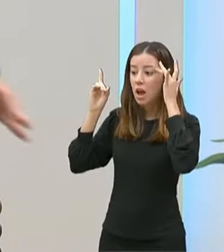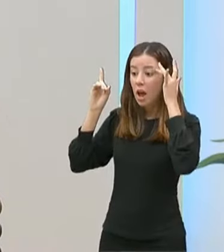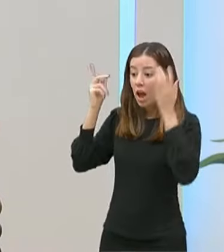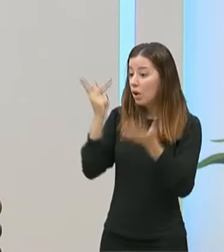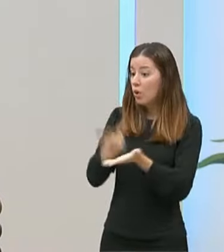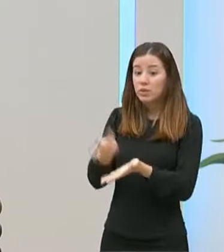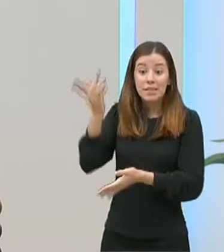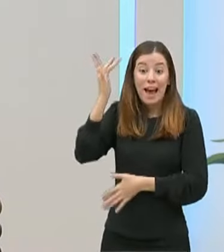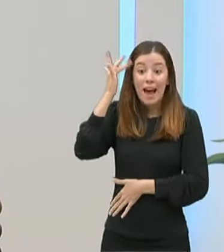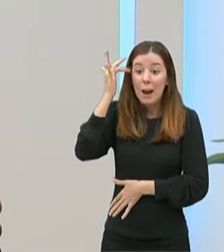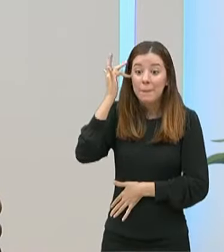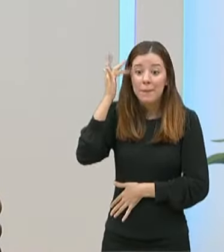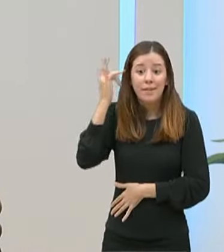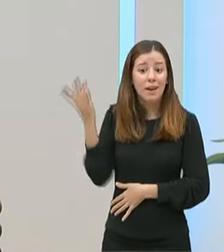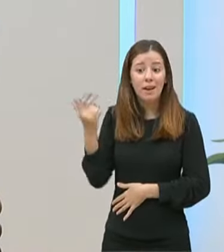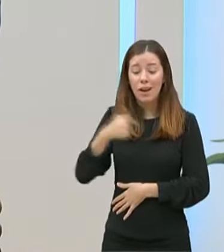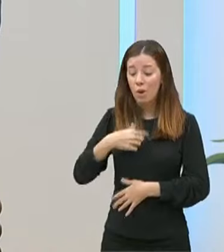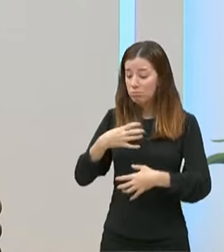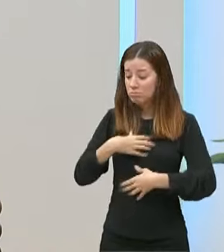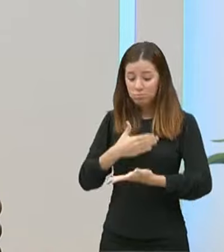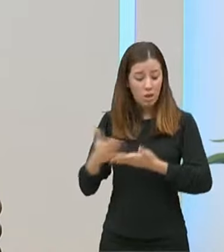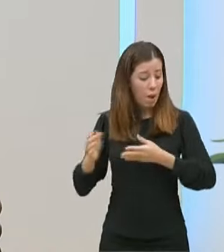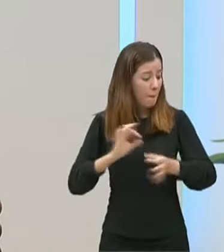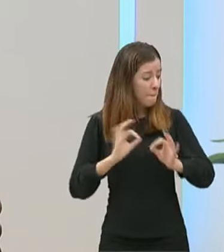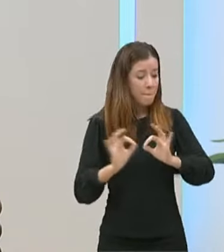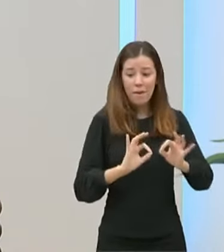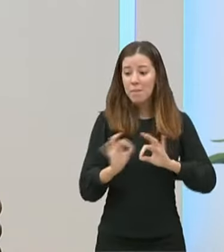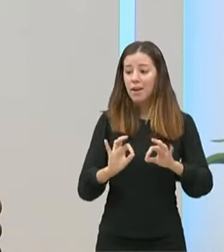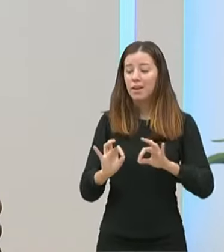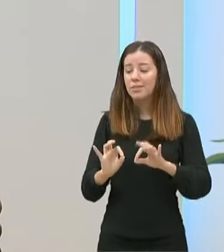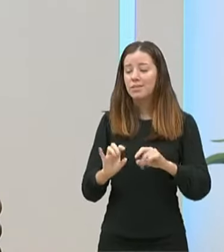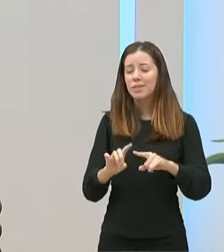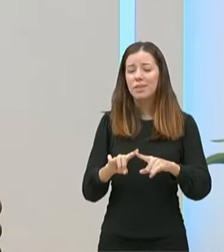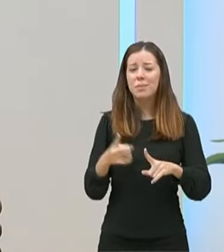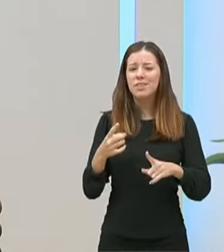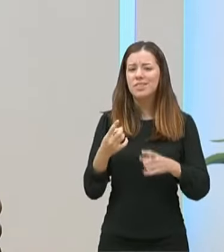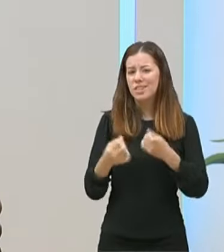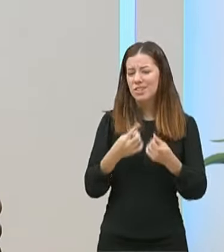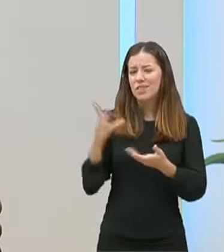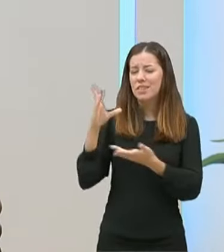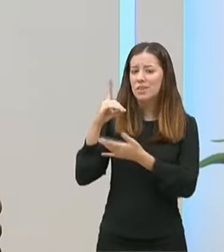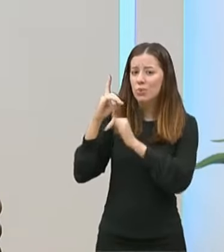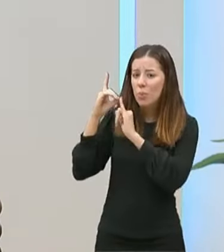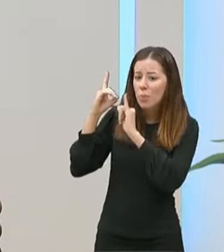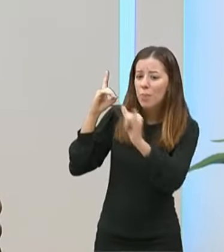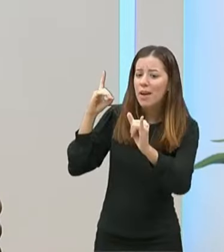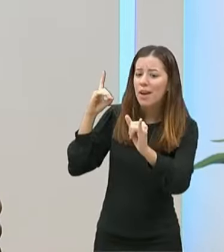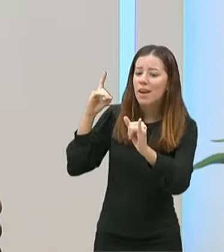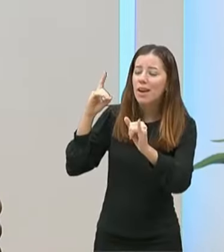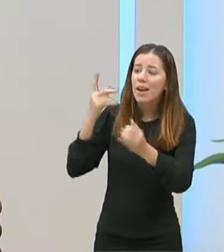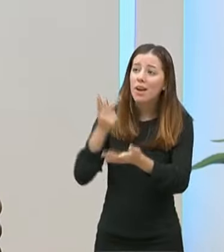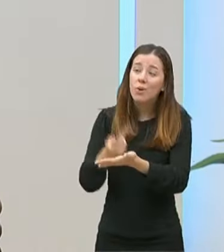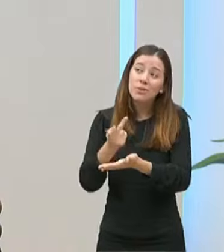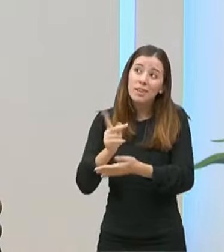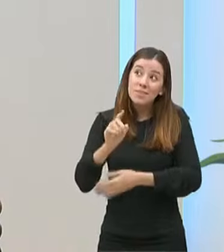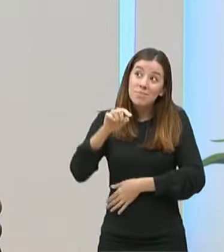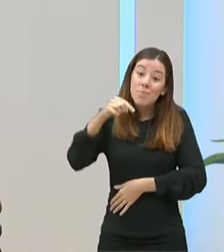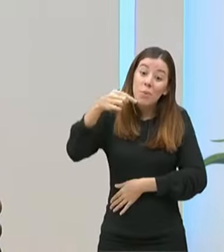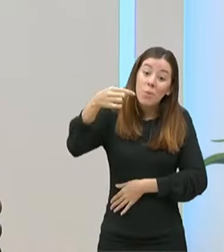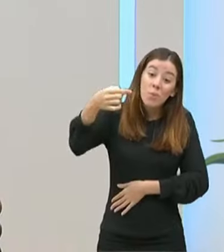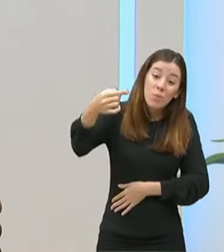gente já começa a se preparar. Mas o caminho de Deus tem hora, que Ele fala aqui é lá na frente.